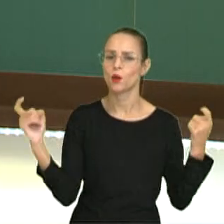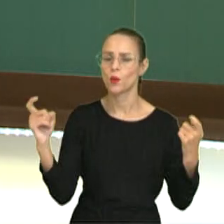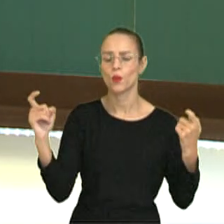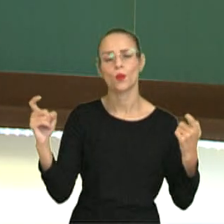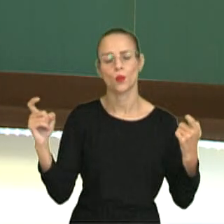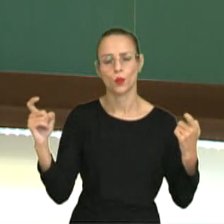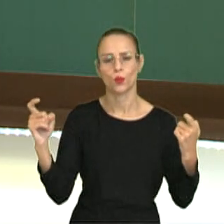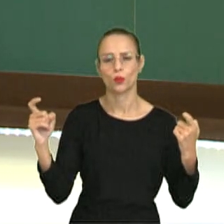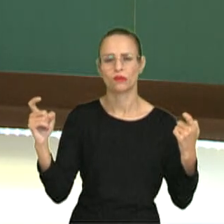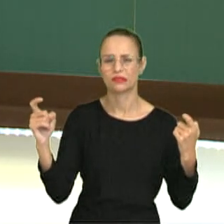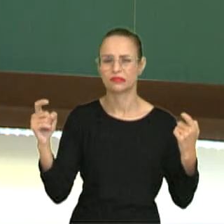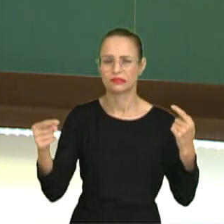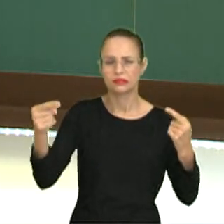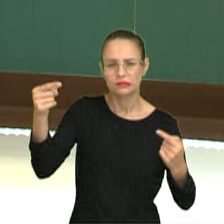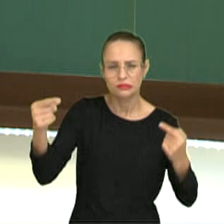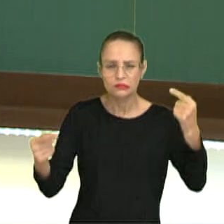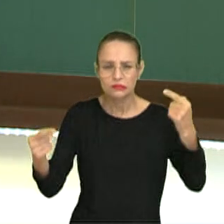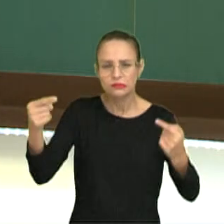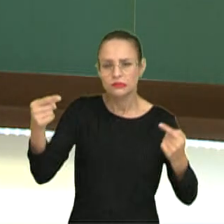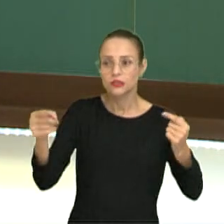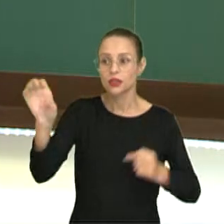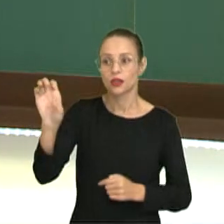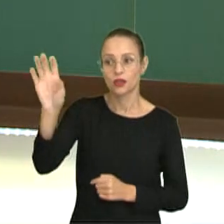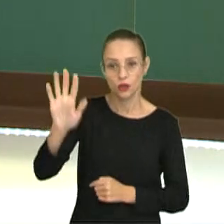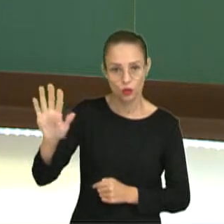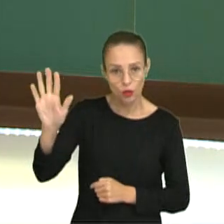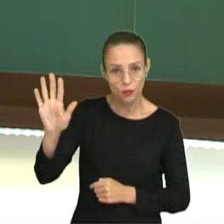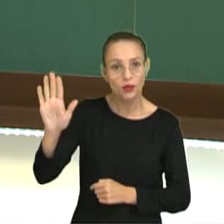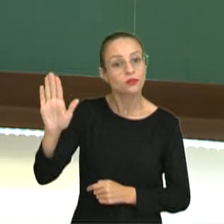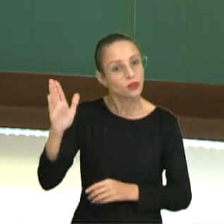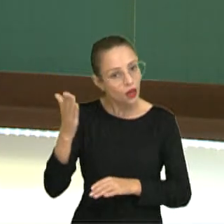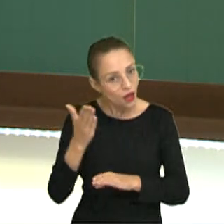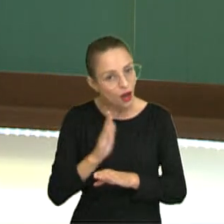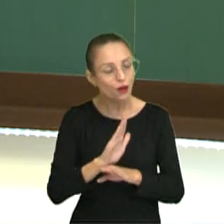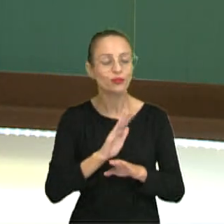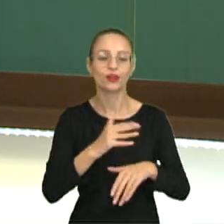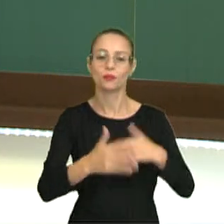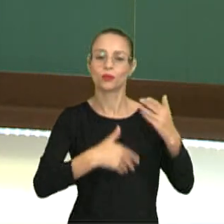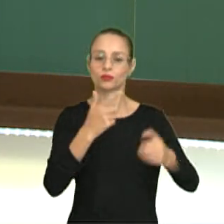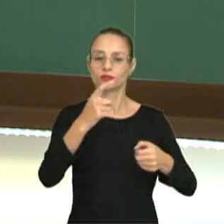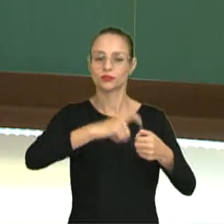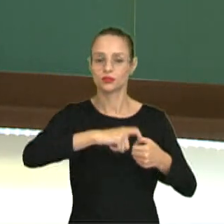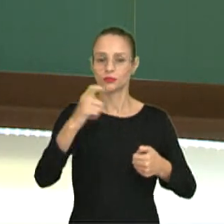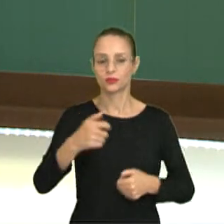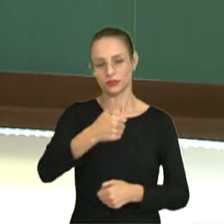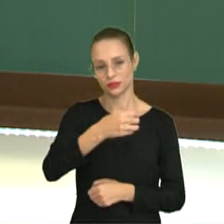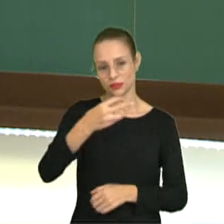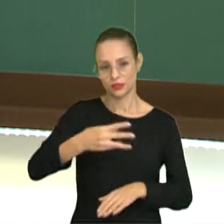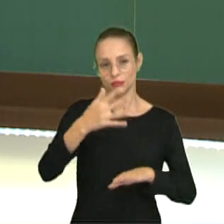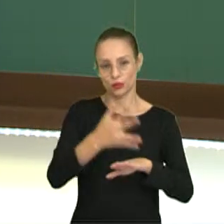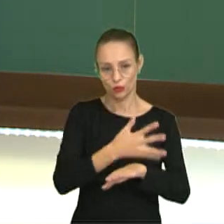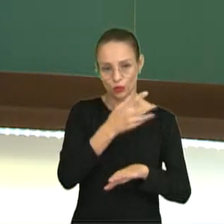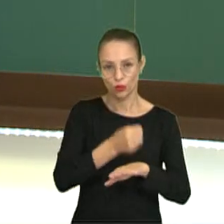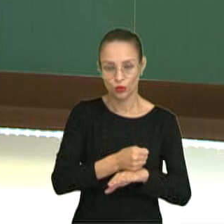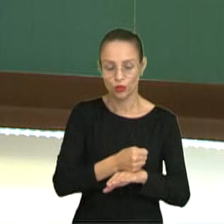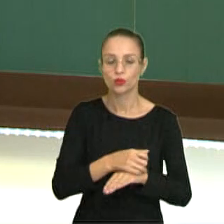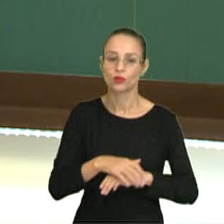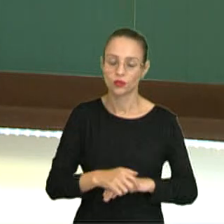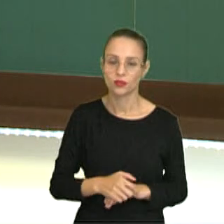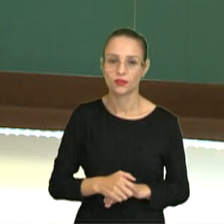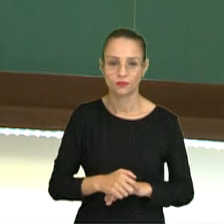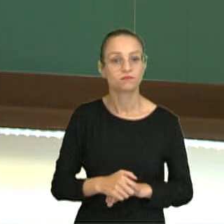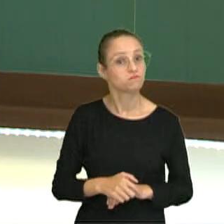os desentendimentos europeus auxiliando no processo de independência dessas 13 colônias. O que é